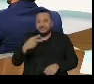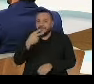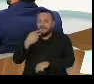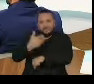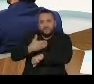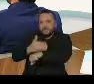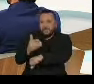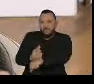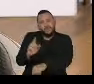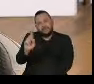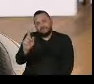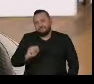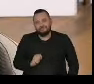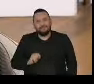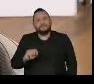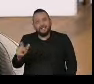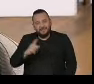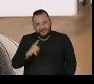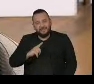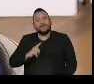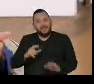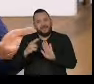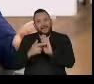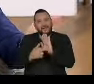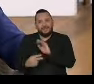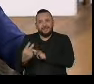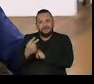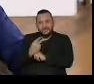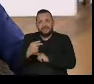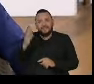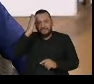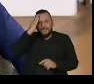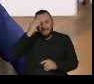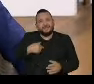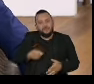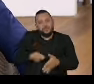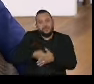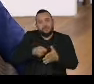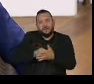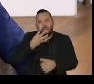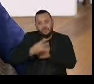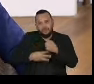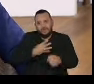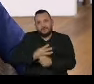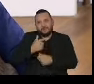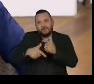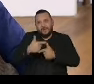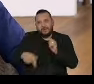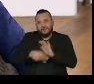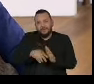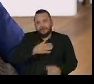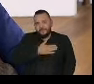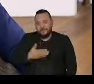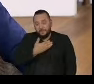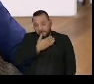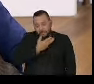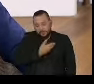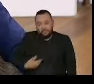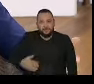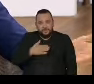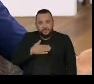ser o tempo inteiro. É mais para ter um sistema de defesa. E eu sei que vocês vão me cobrar isso por longos 4 anos de governo. Eu faço questão de transmitir